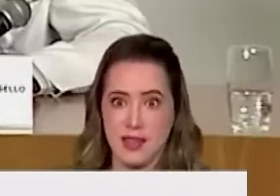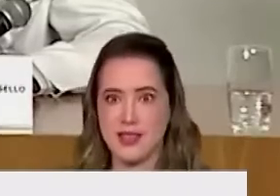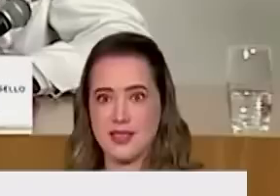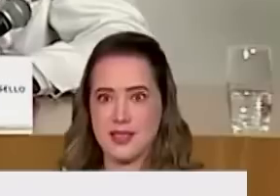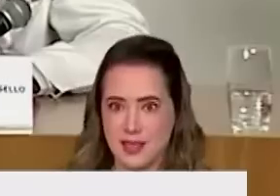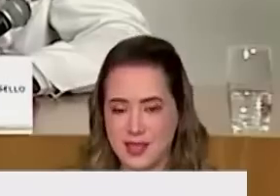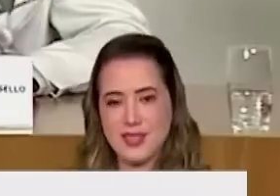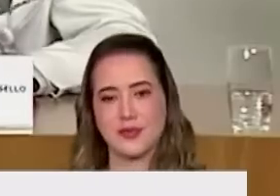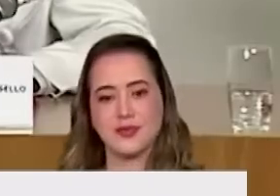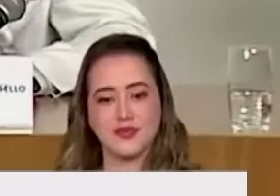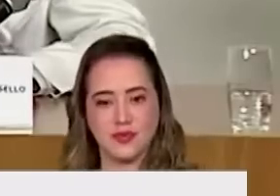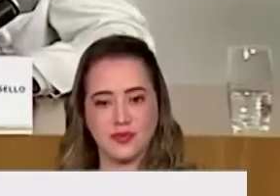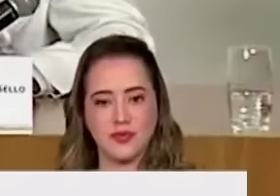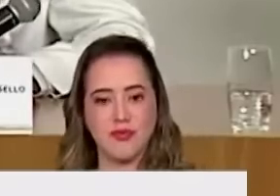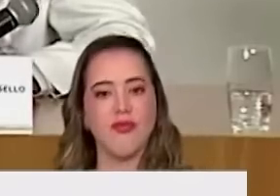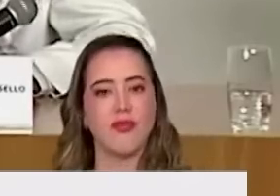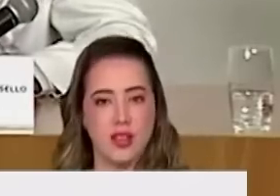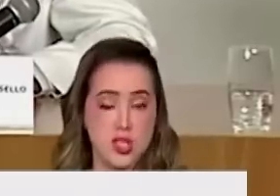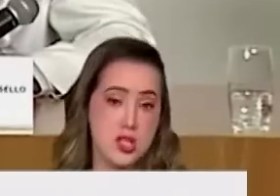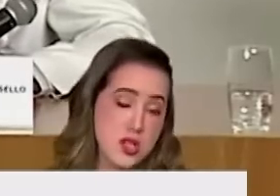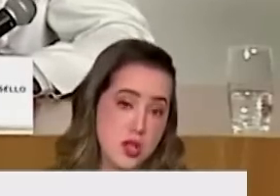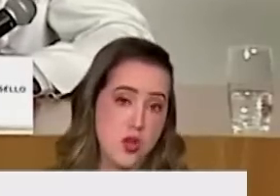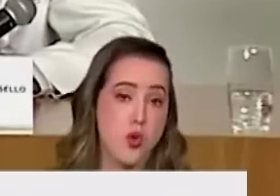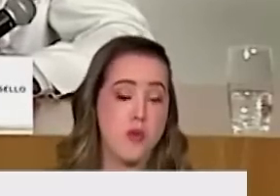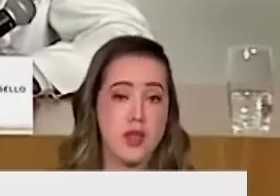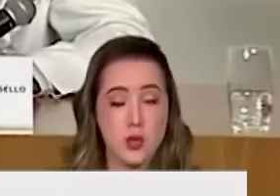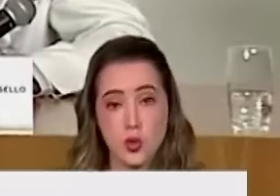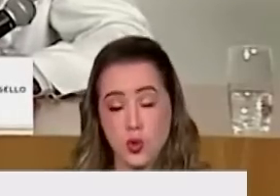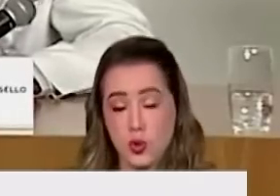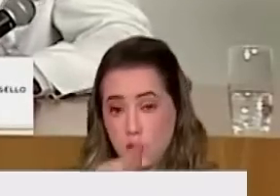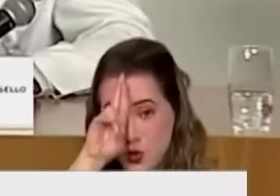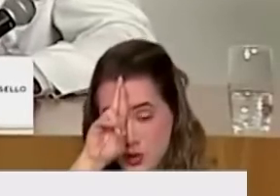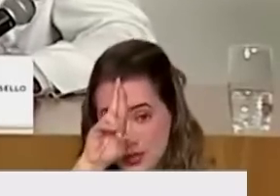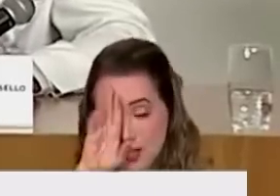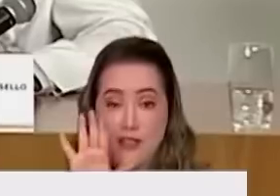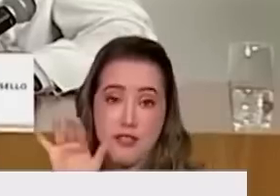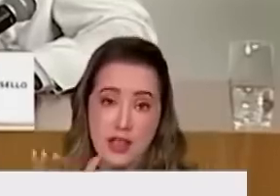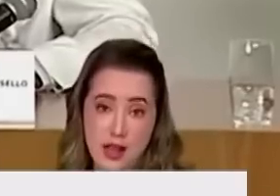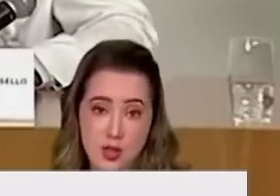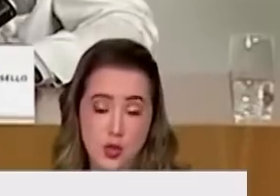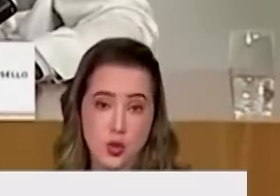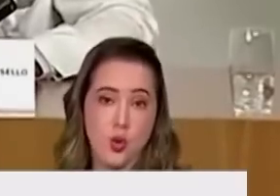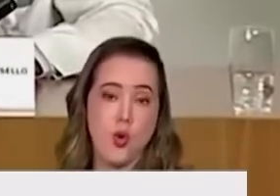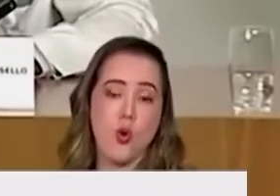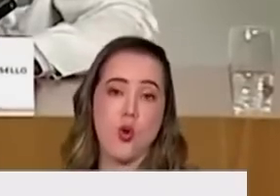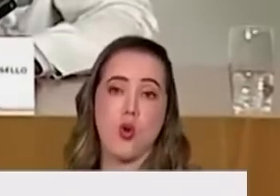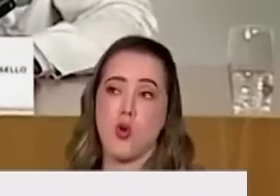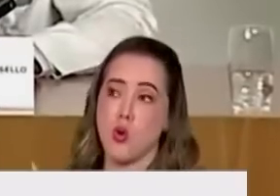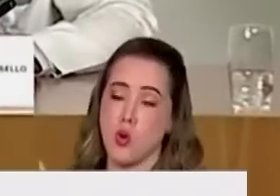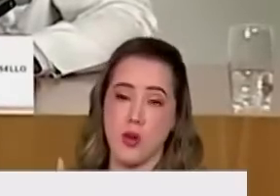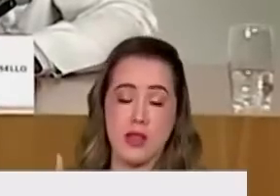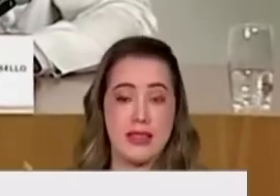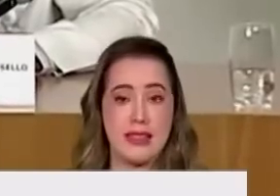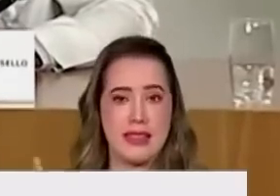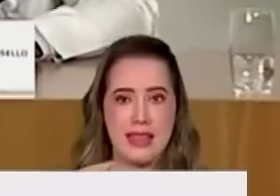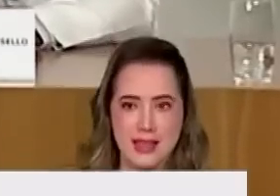13h13. Ele acabou 13h13. E começou meio-dia, a cirurgia terminou 13h13. Porque nós olhamos no relógio.